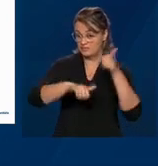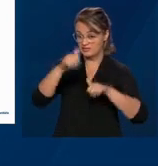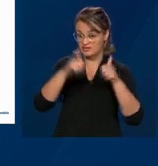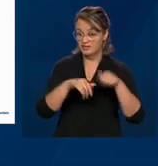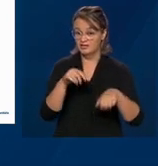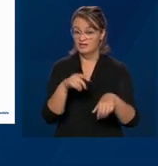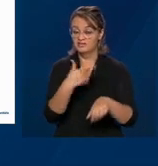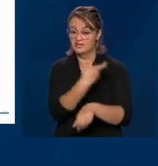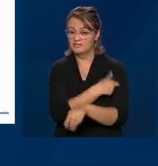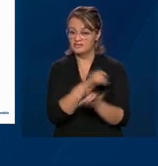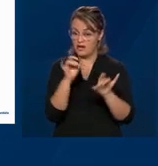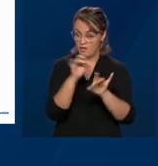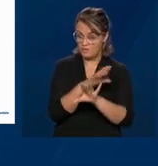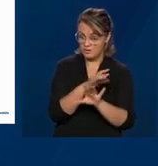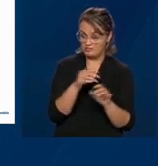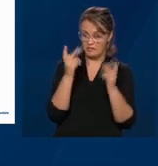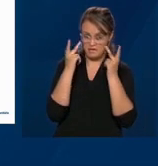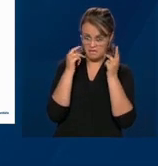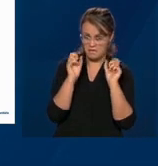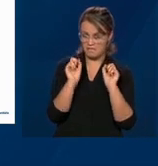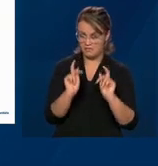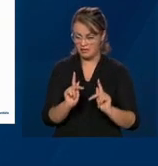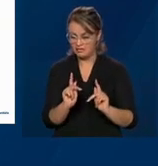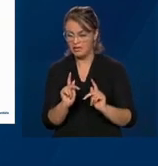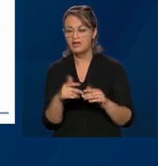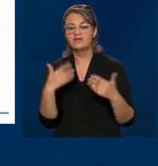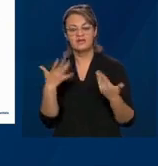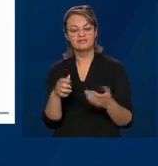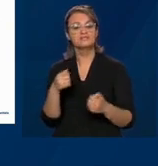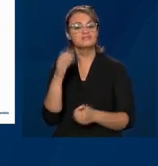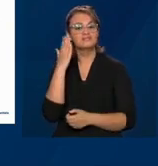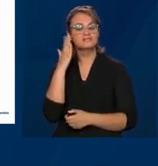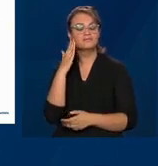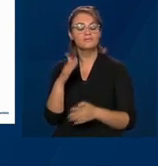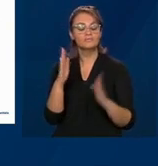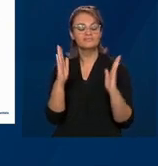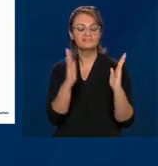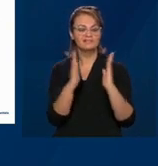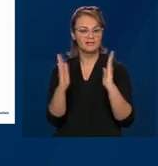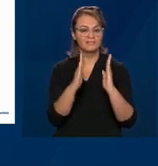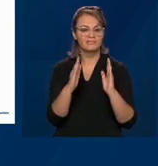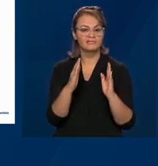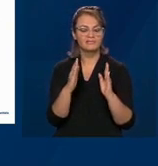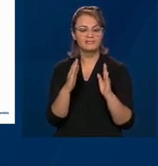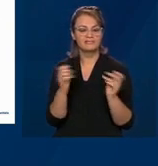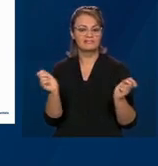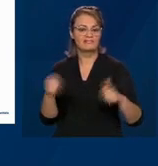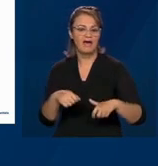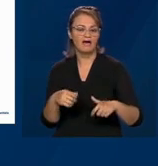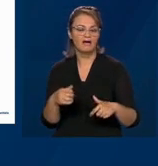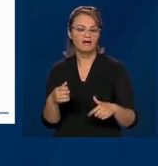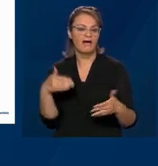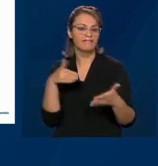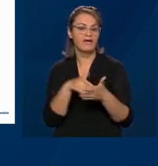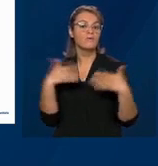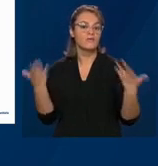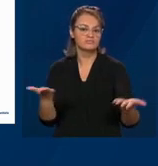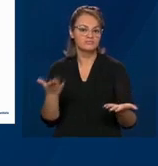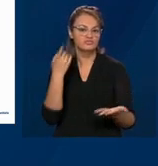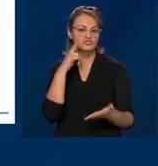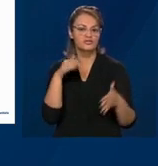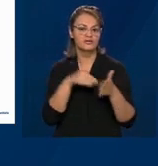dessa vacina ao longo do tempo, e a gente precisa saber quanto tempo dura a integridade, quanto tempo é o prazo de